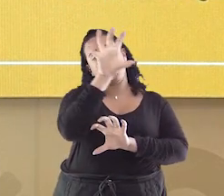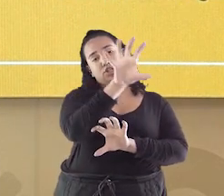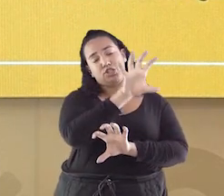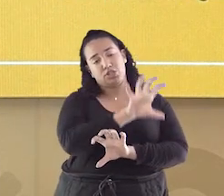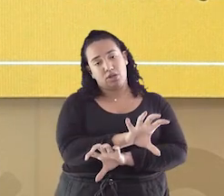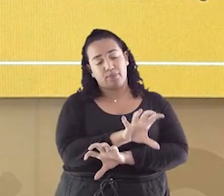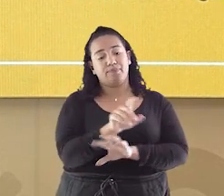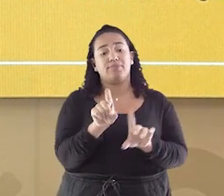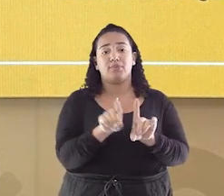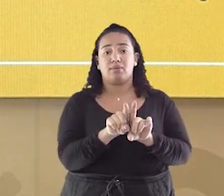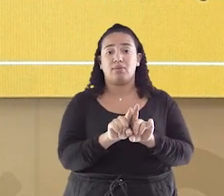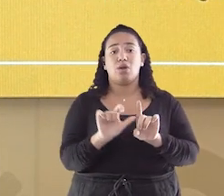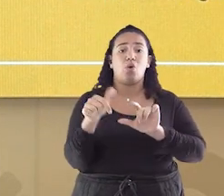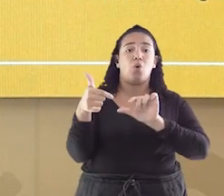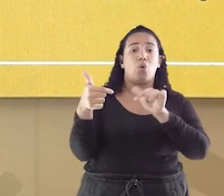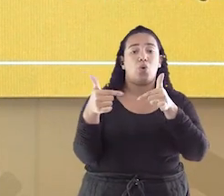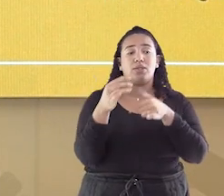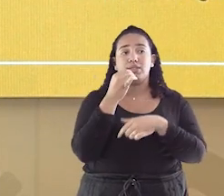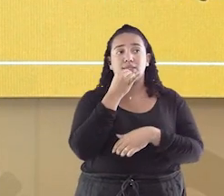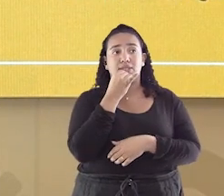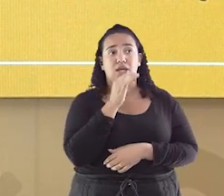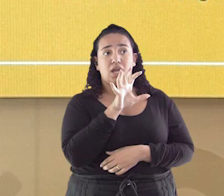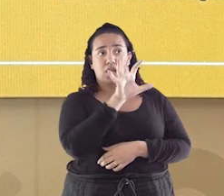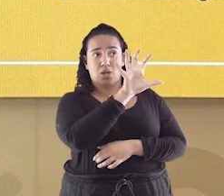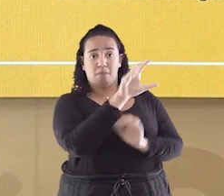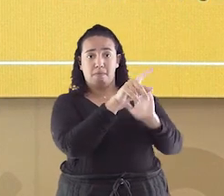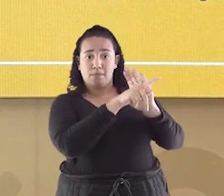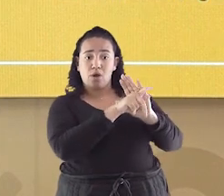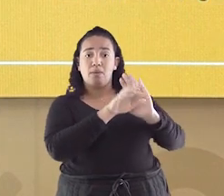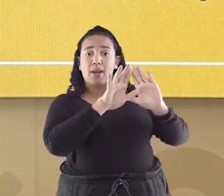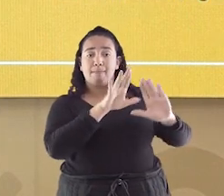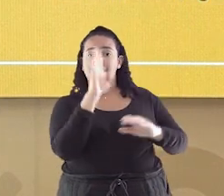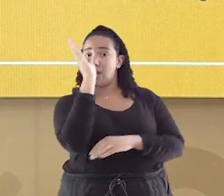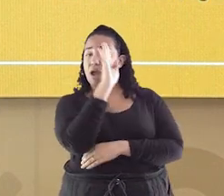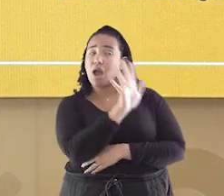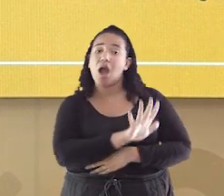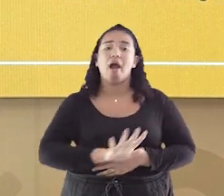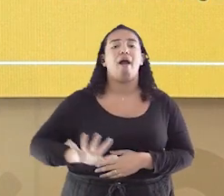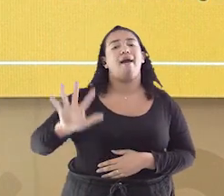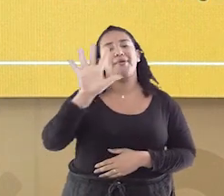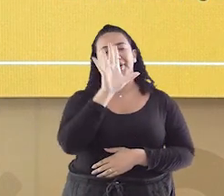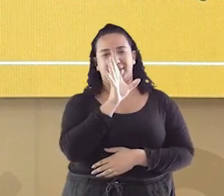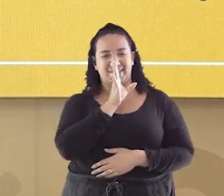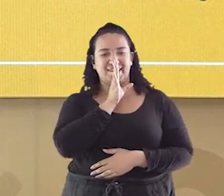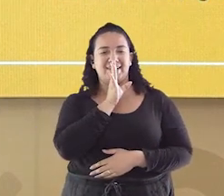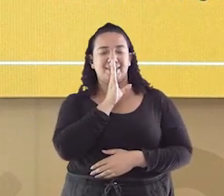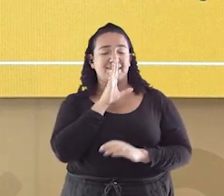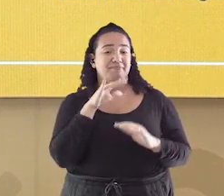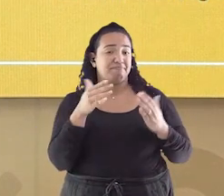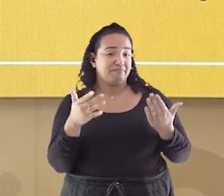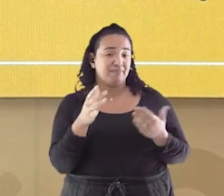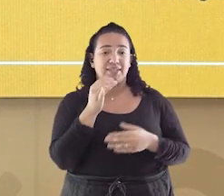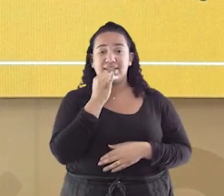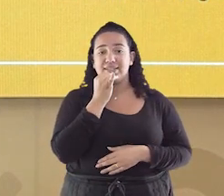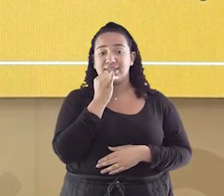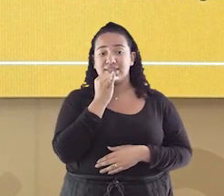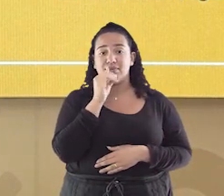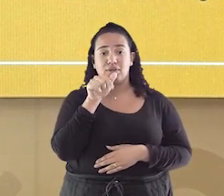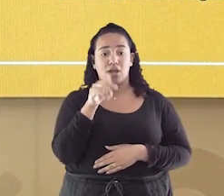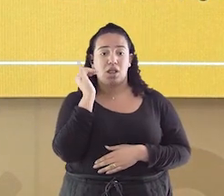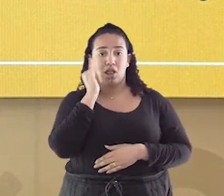e outras que, apesar de terem origens em determinada região, são conhecidas nacionalmente. Esse é o caso da